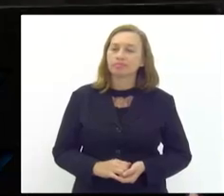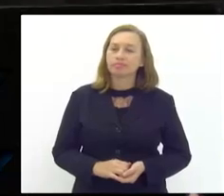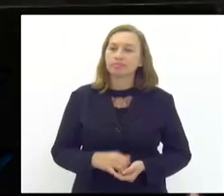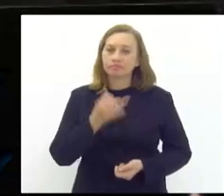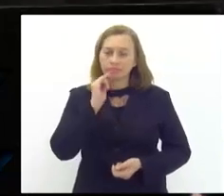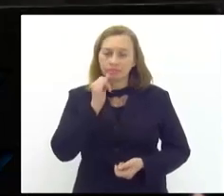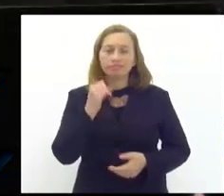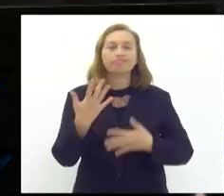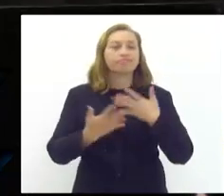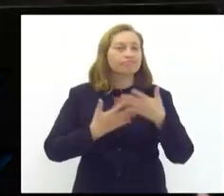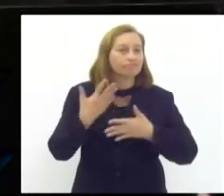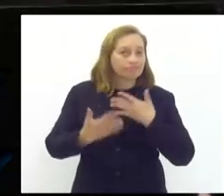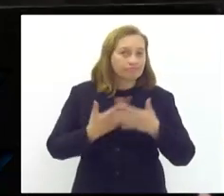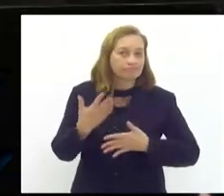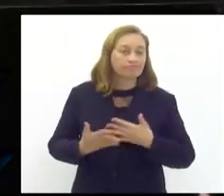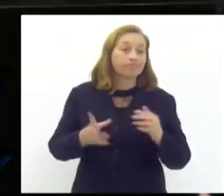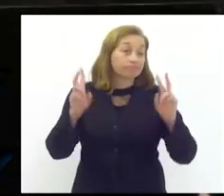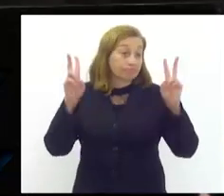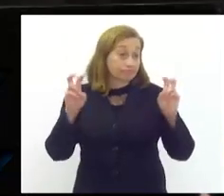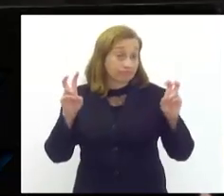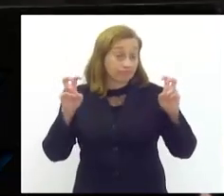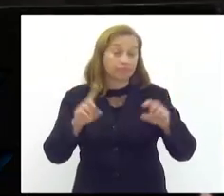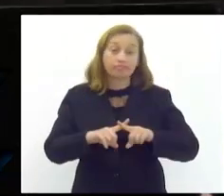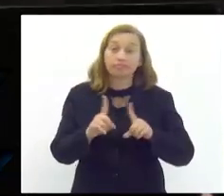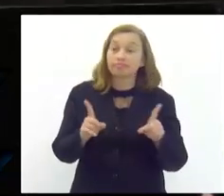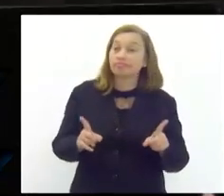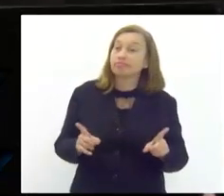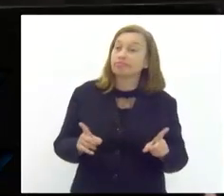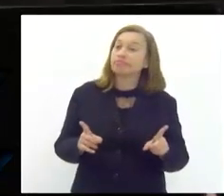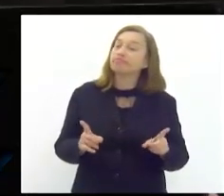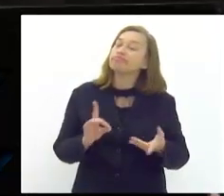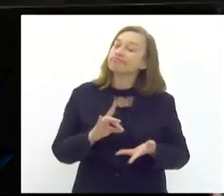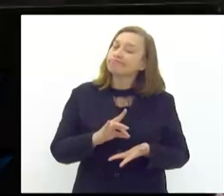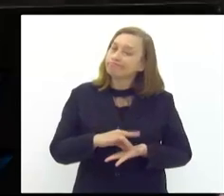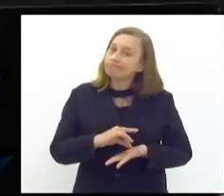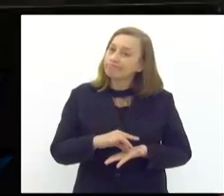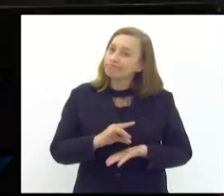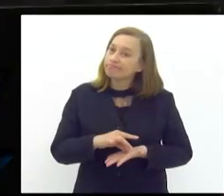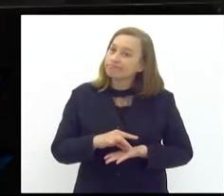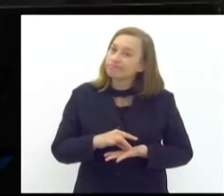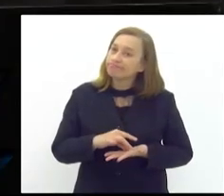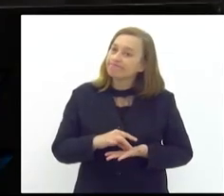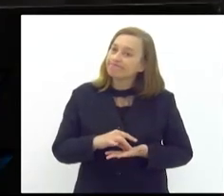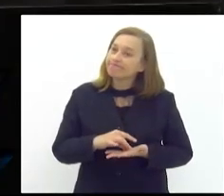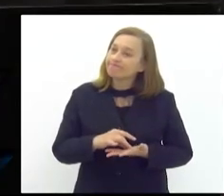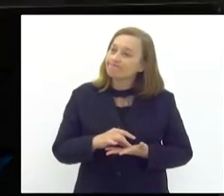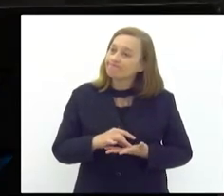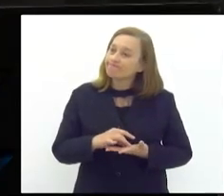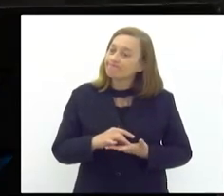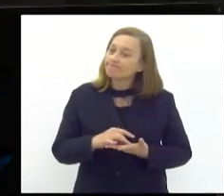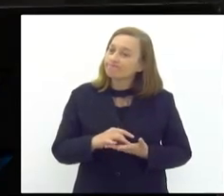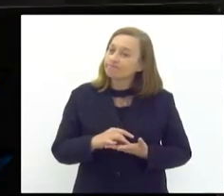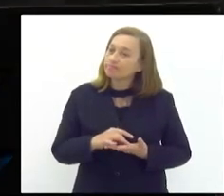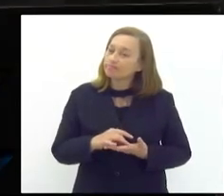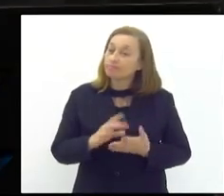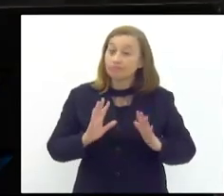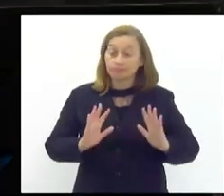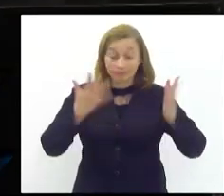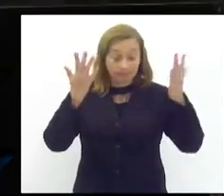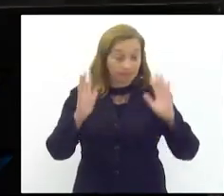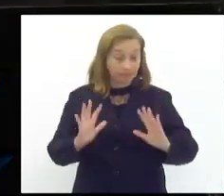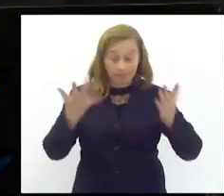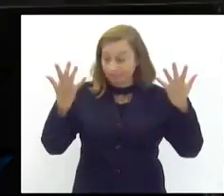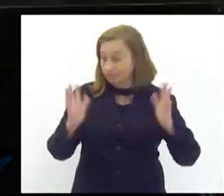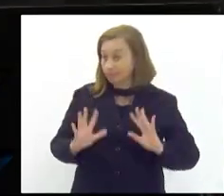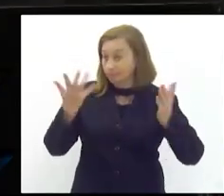não é com muita alegria essa situação mas que na verdade a gente festeja não é